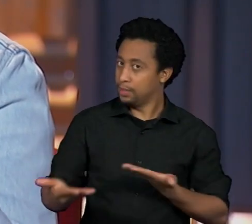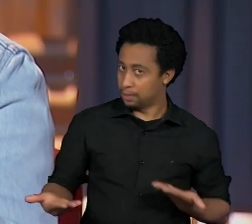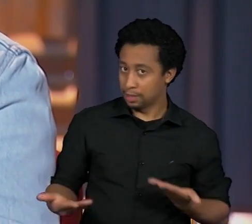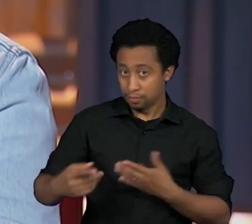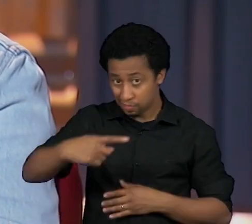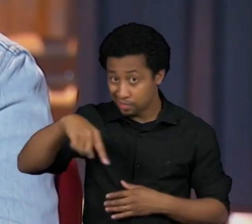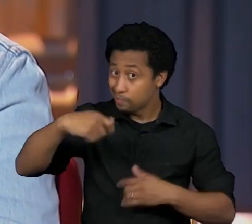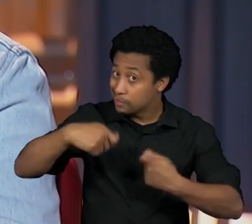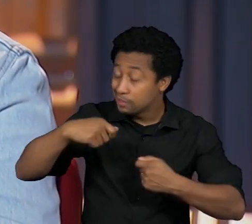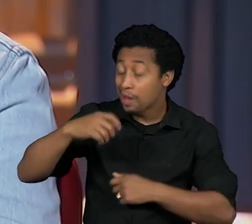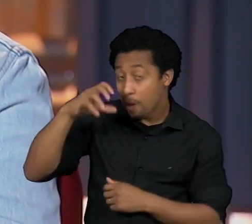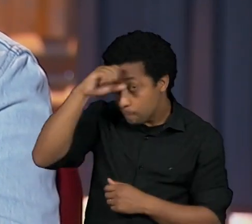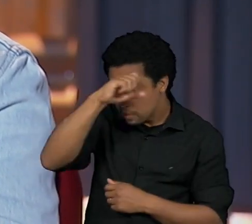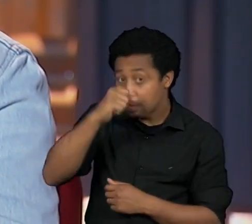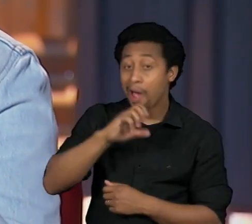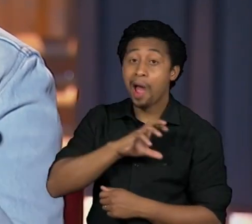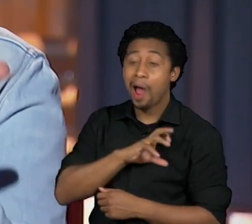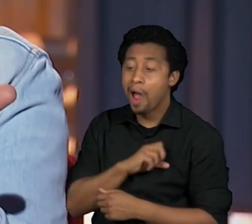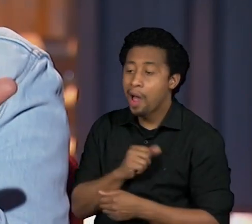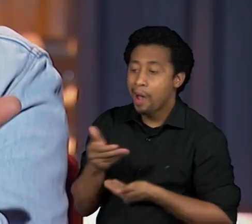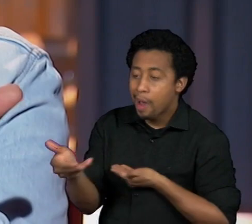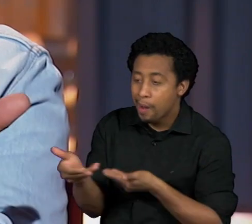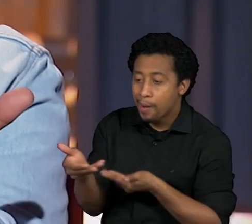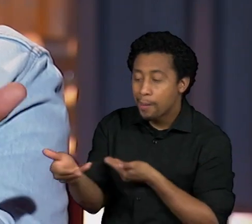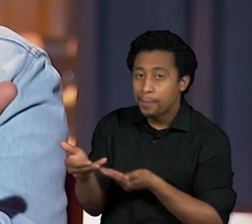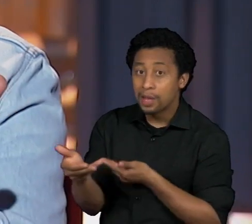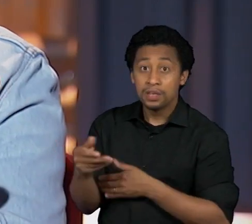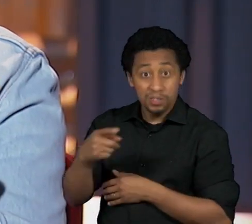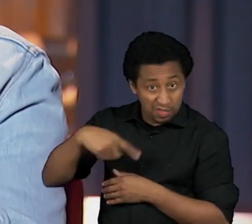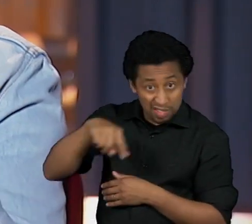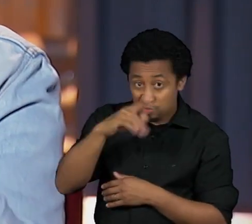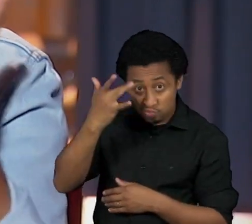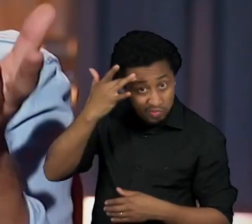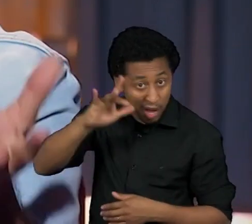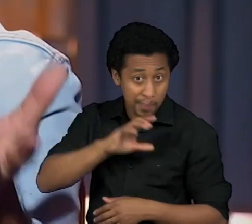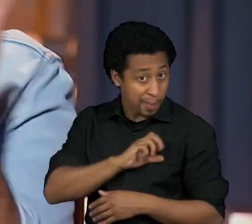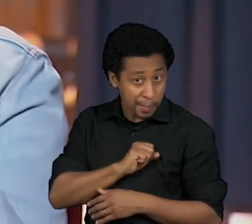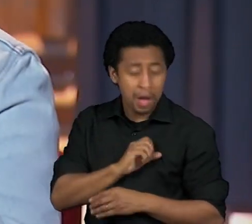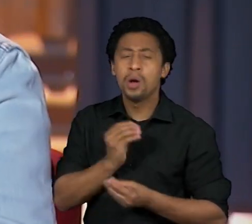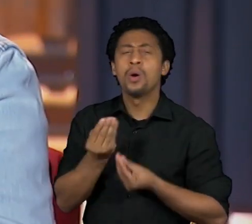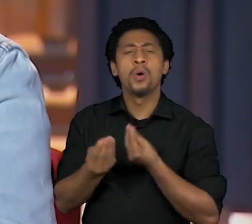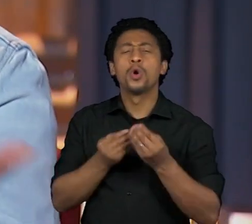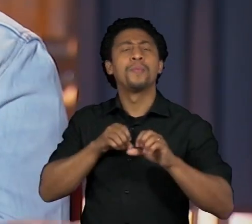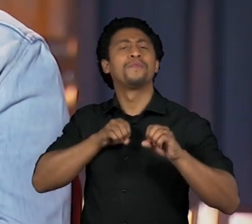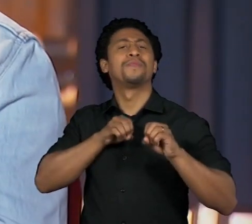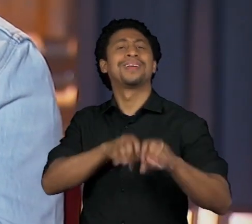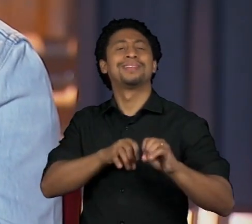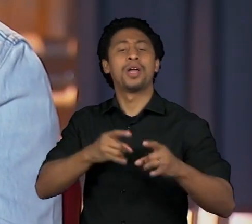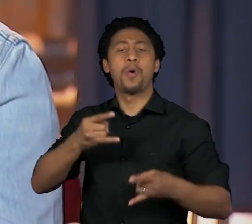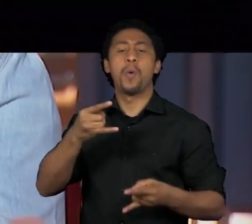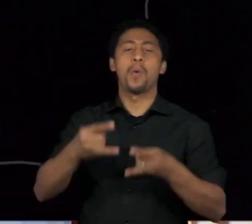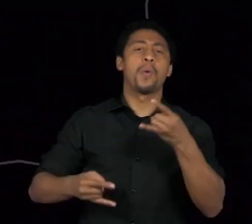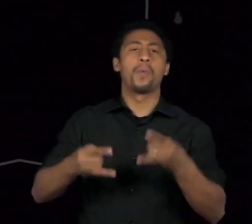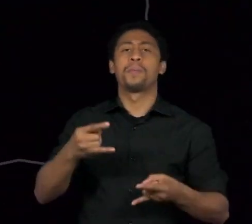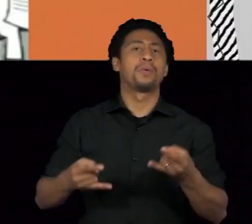como a nós mesmos, ou a gente não vai poder ensinar isso para eles, para os robôs. Como é que a gente vai ensinar os robôs a nos amarem se a gente não sabe se